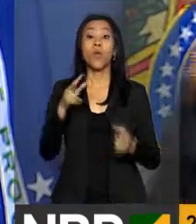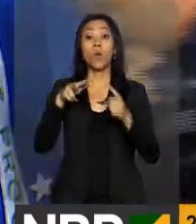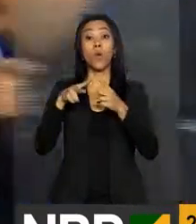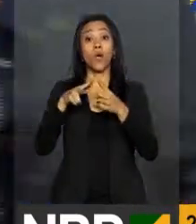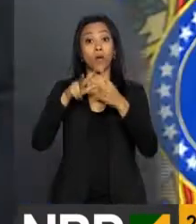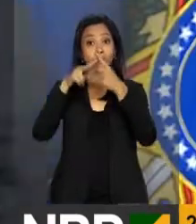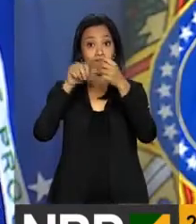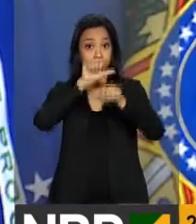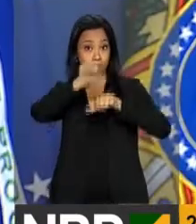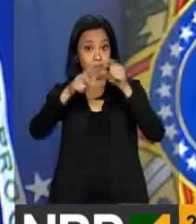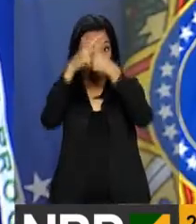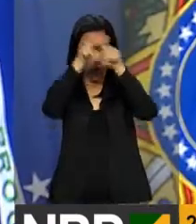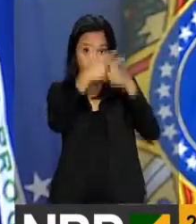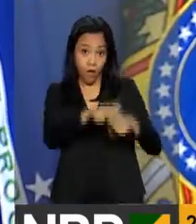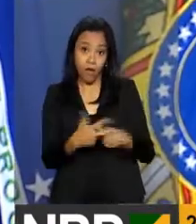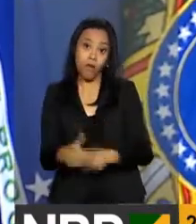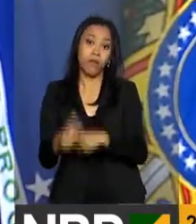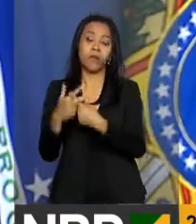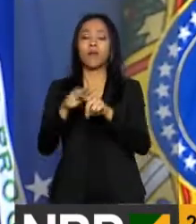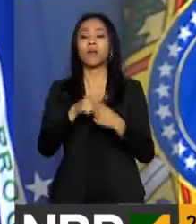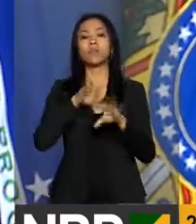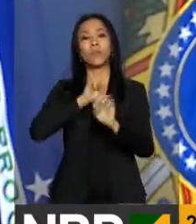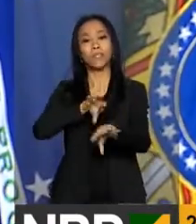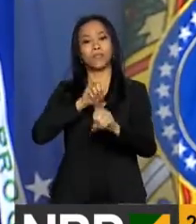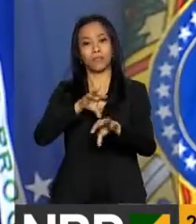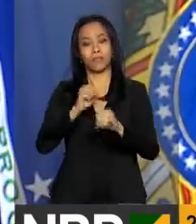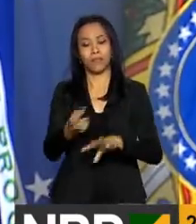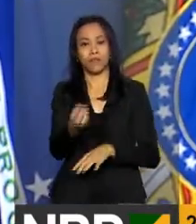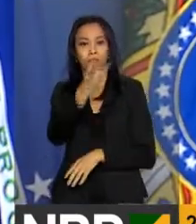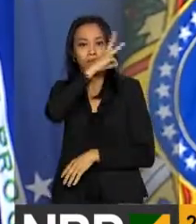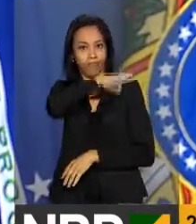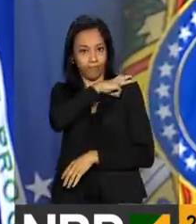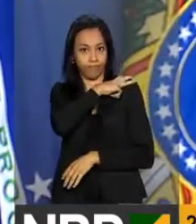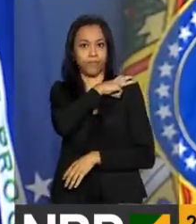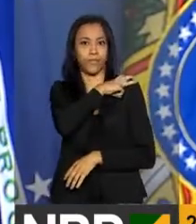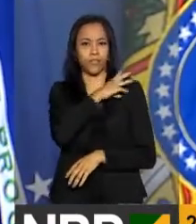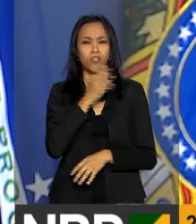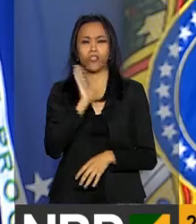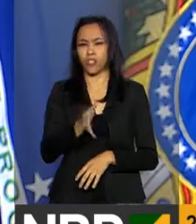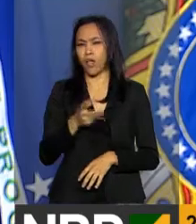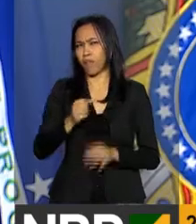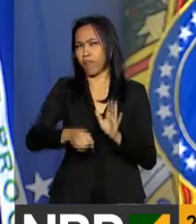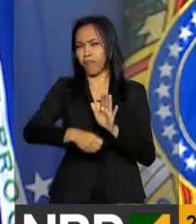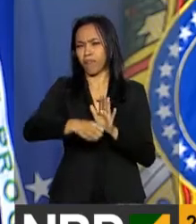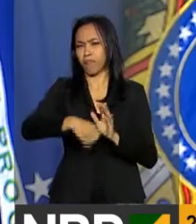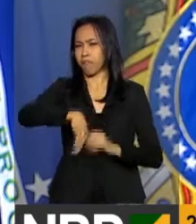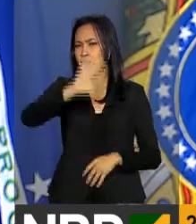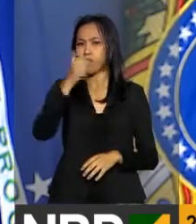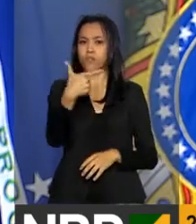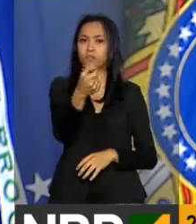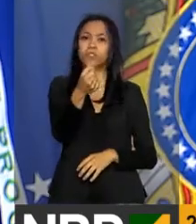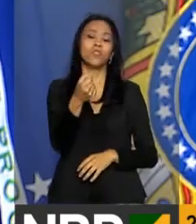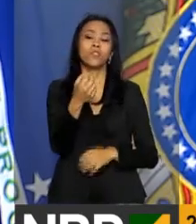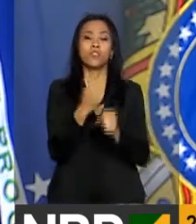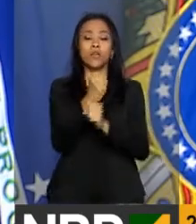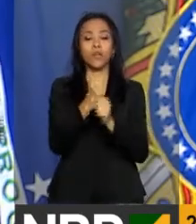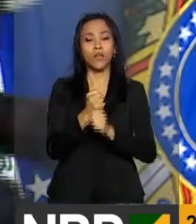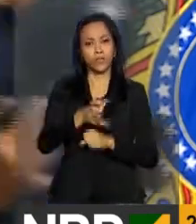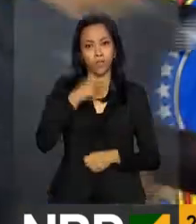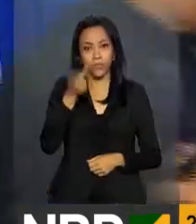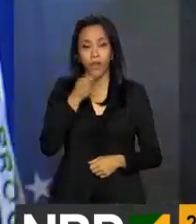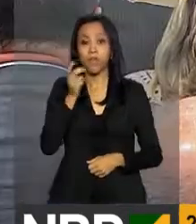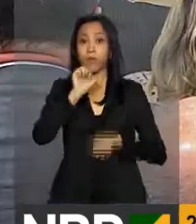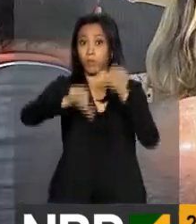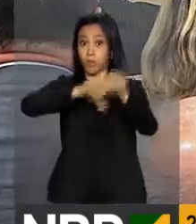ensino médio nem dos e convenhamos eu tenho repetidamente dito isso há mais de 20 anos esse ansiava pela reforma do ensino